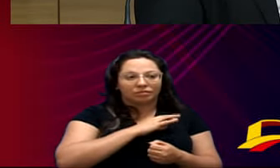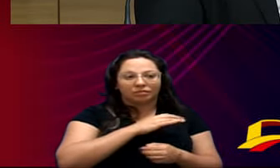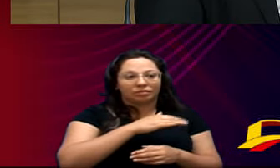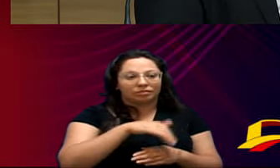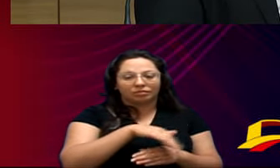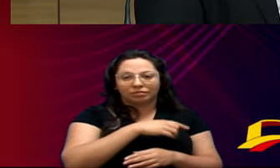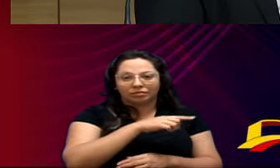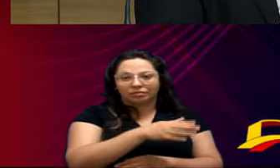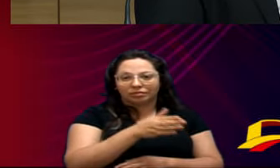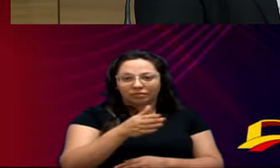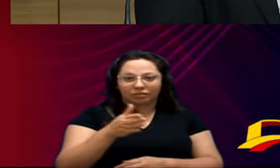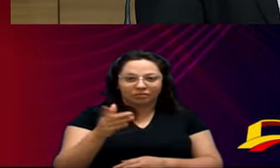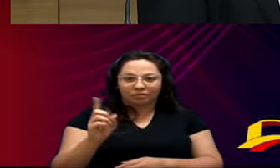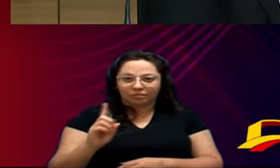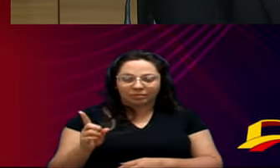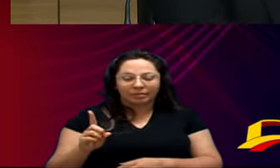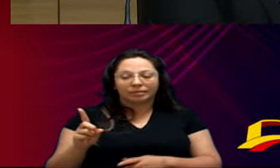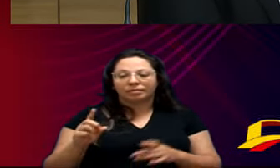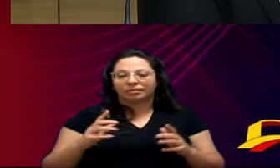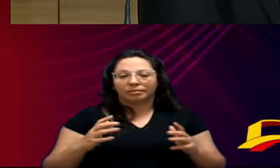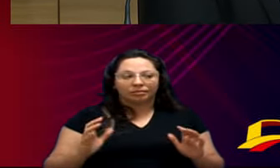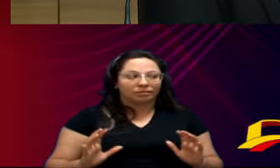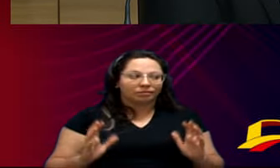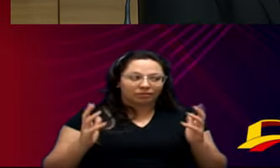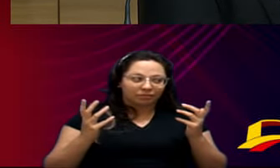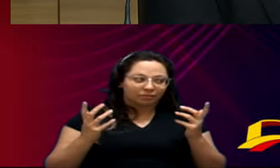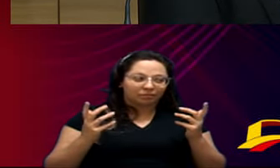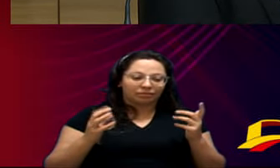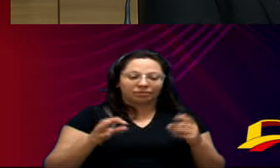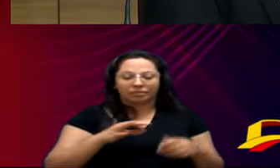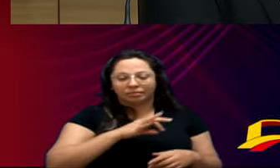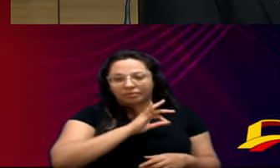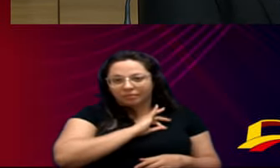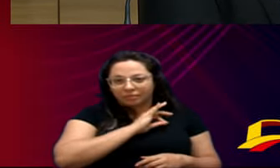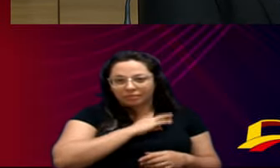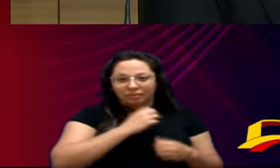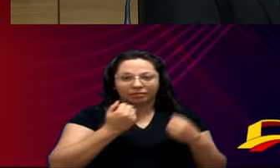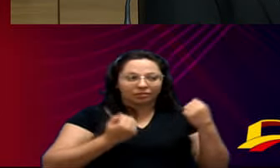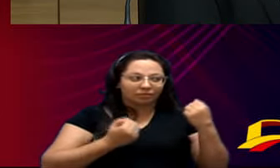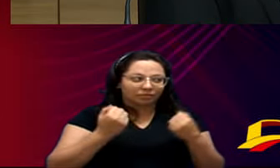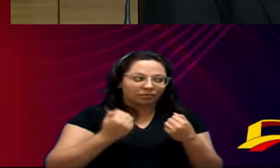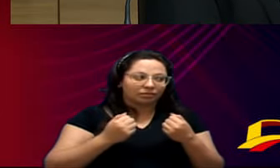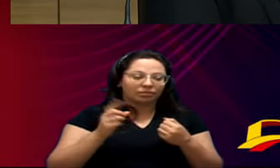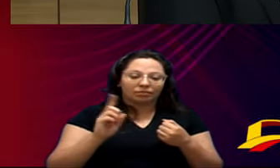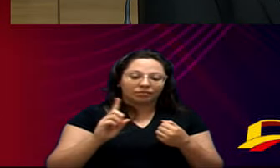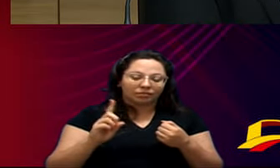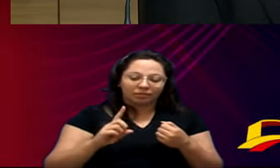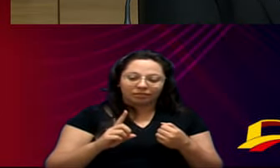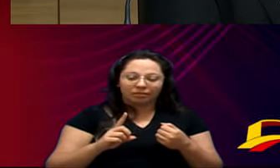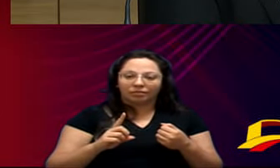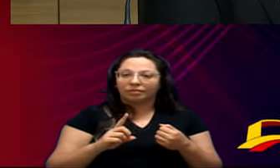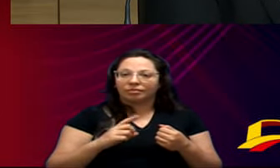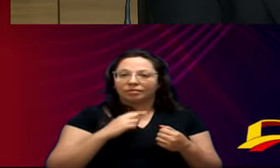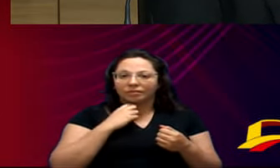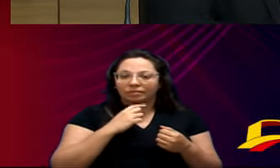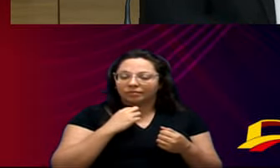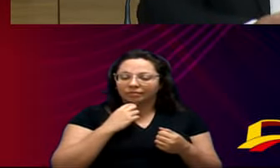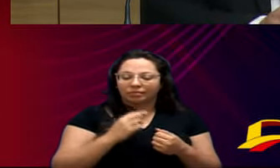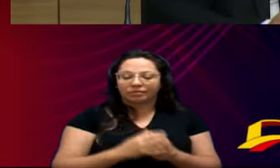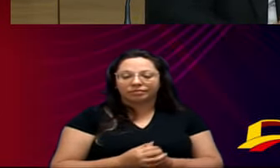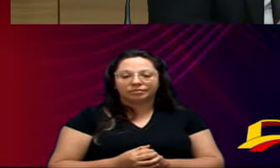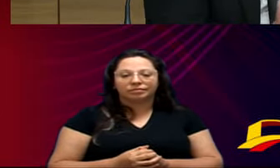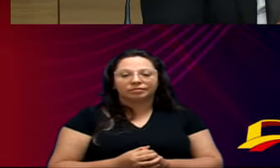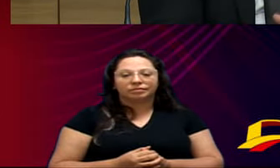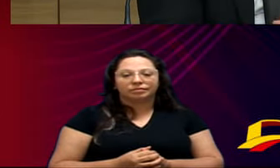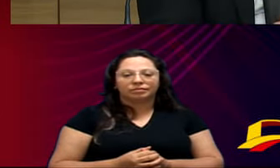elas elas vão significativamente suprir essas demandas não vão n iso é um problema mas você concorda comigo que